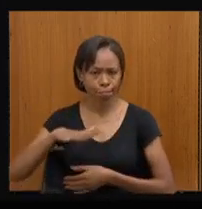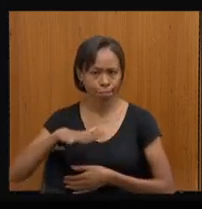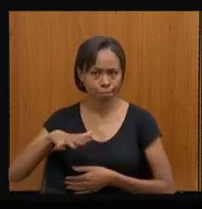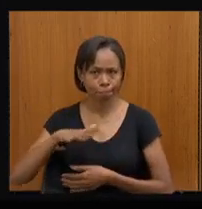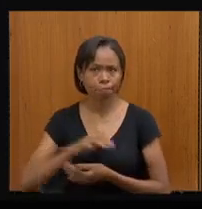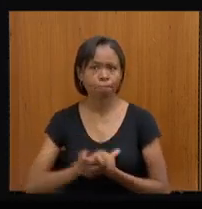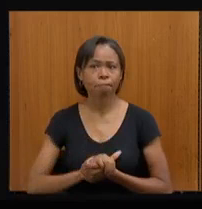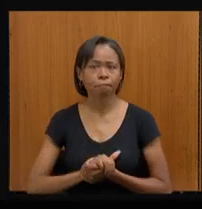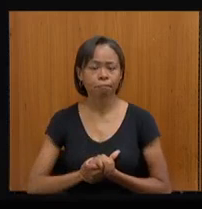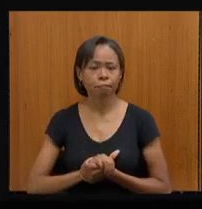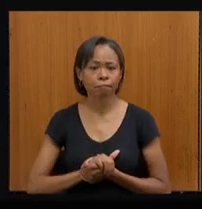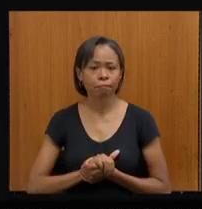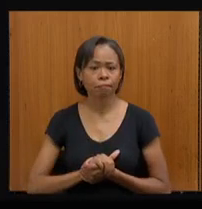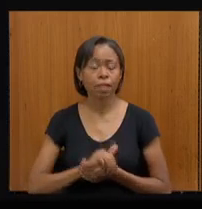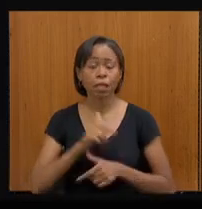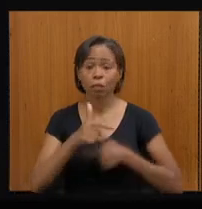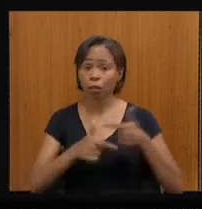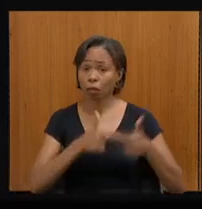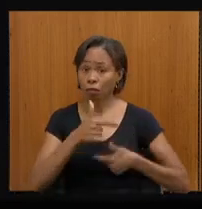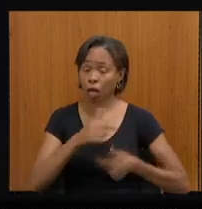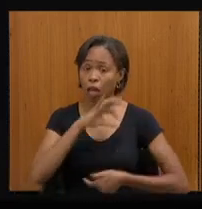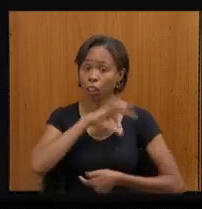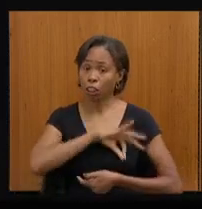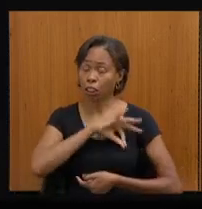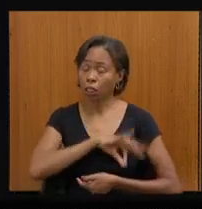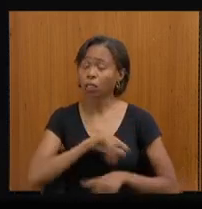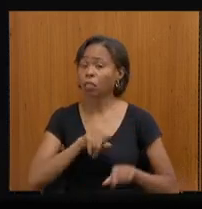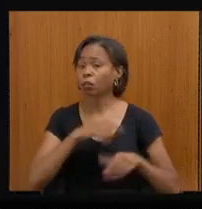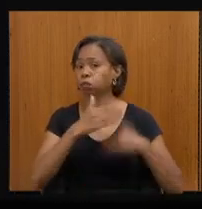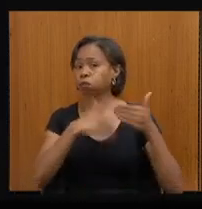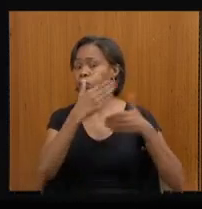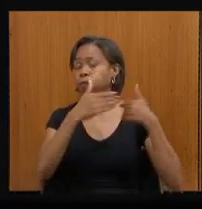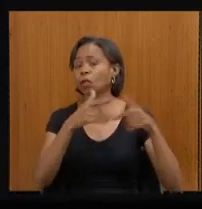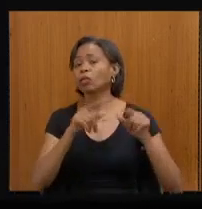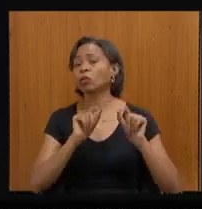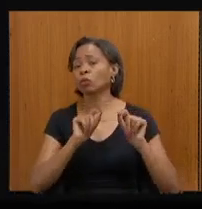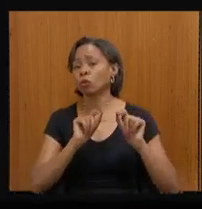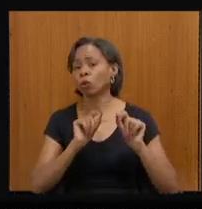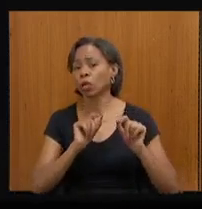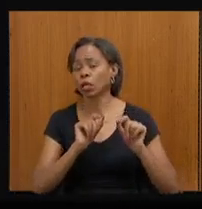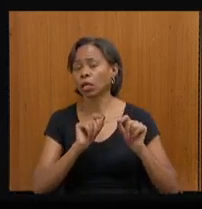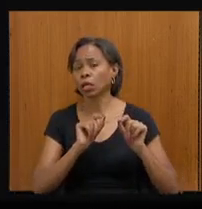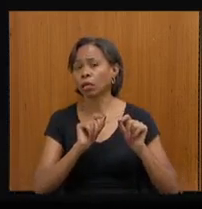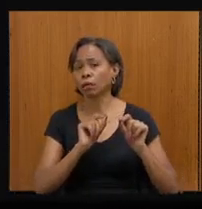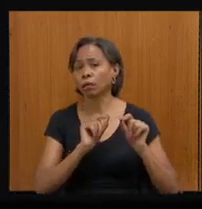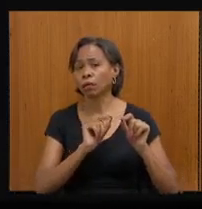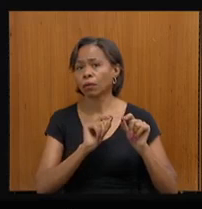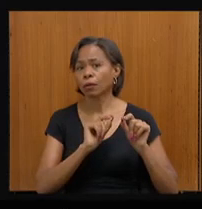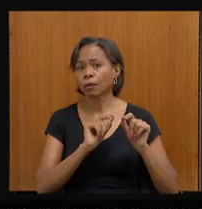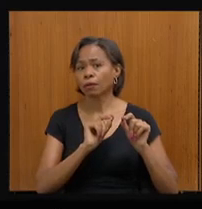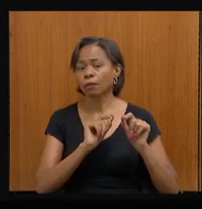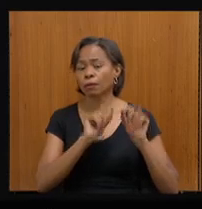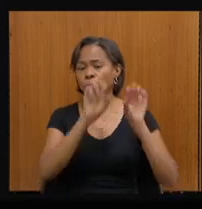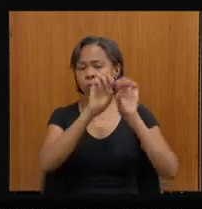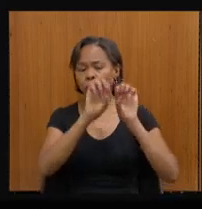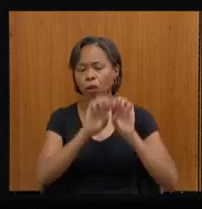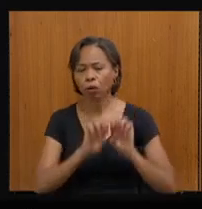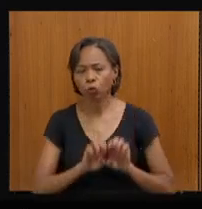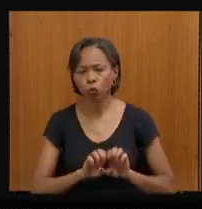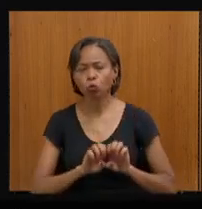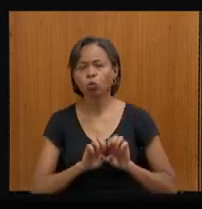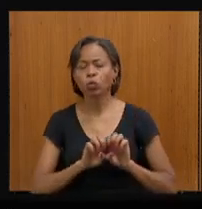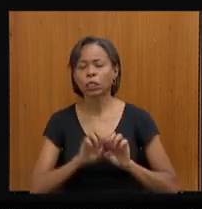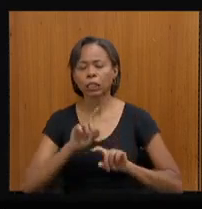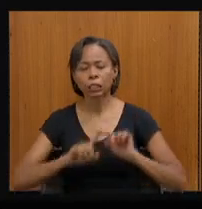geração de emprego e renda com desenvolvimento de uma cadeia de suprimentos que